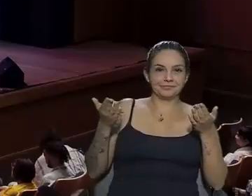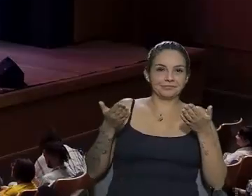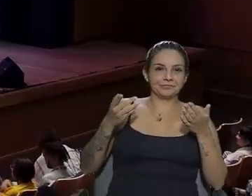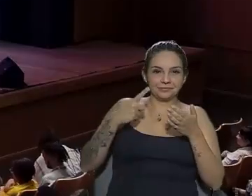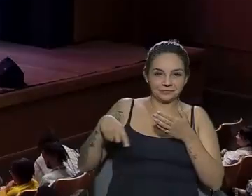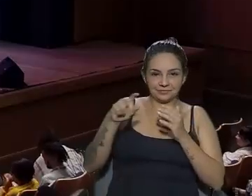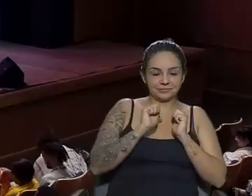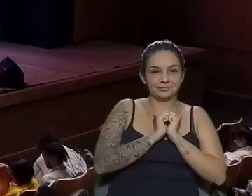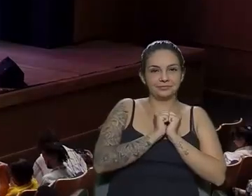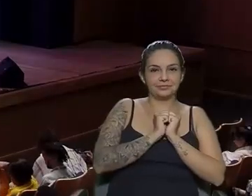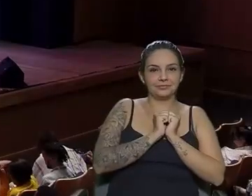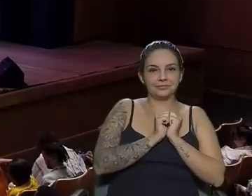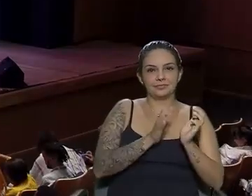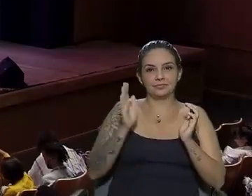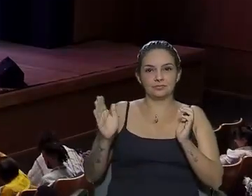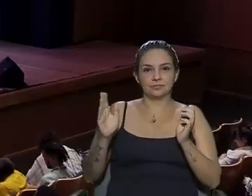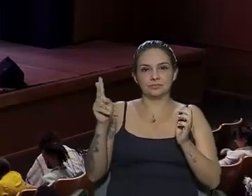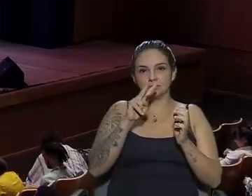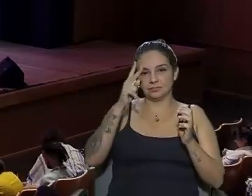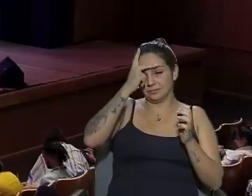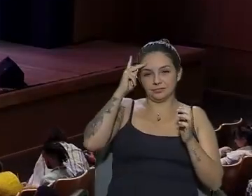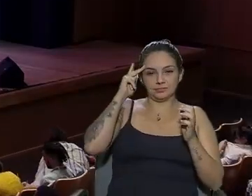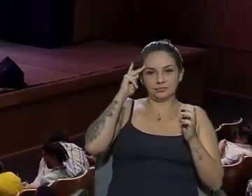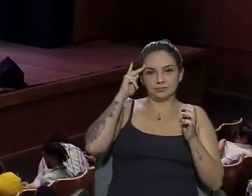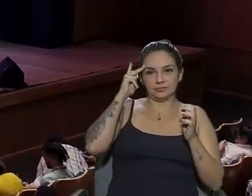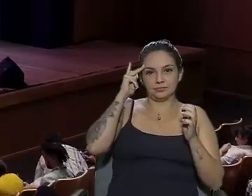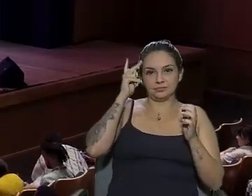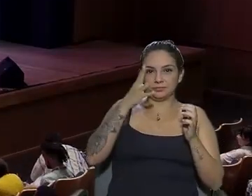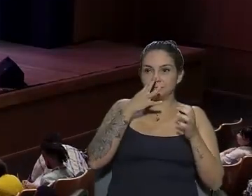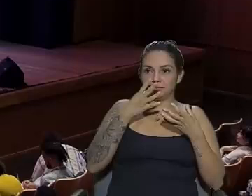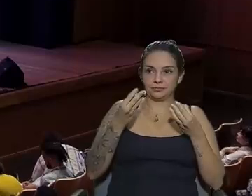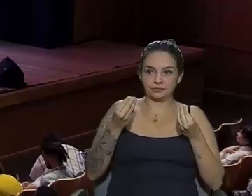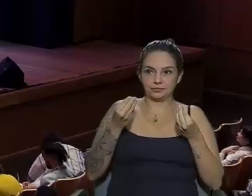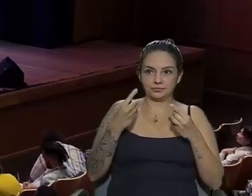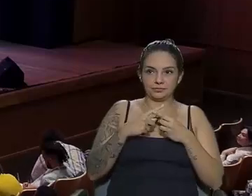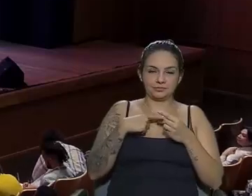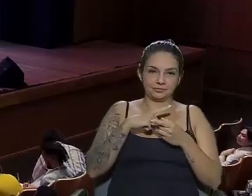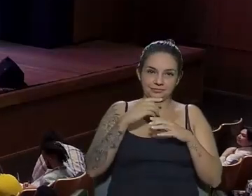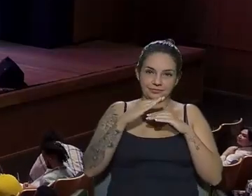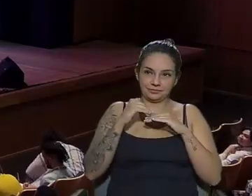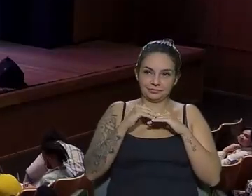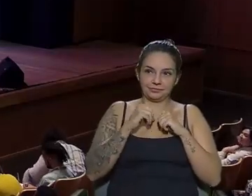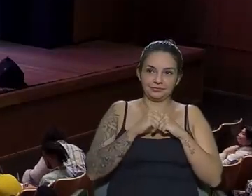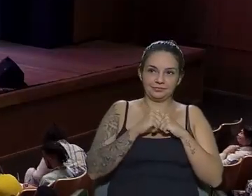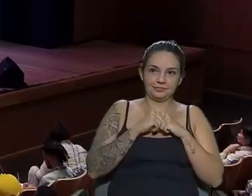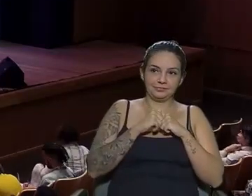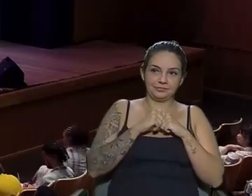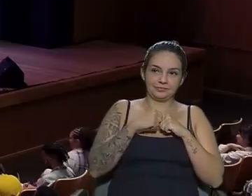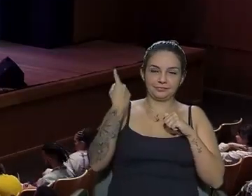palco, o cenário é composto por grandes banners em 3D de tons azul, amarelo, vermelho e rosa. Acima,